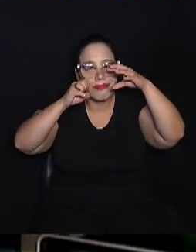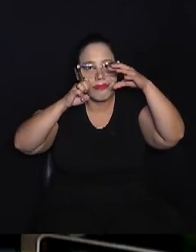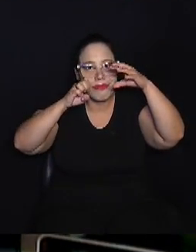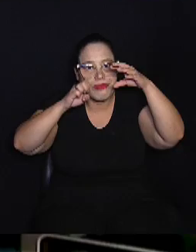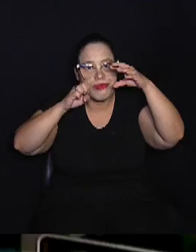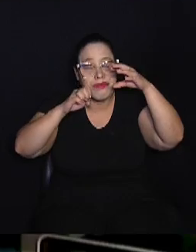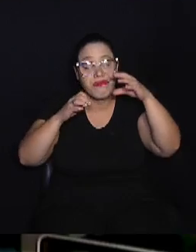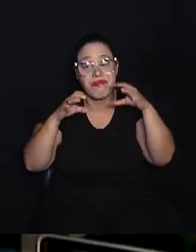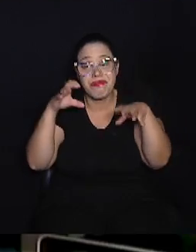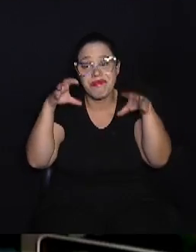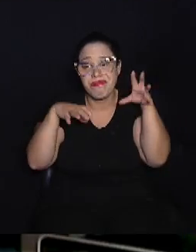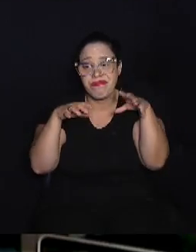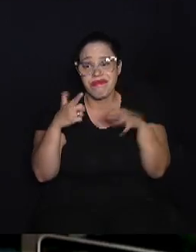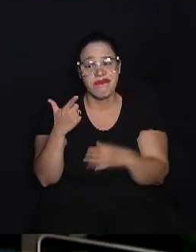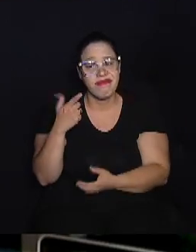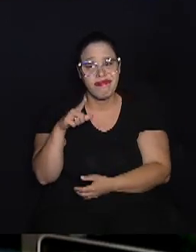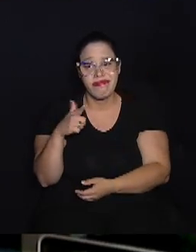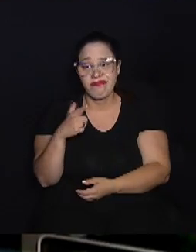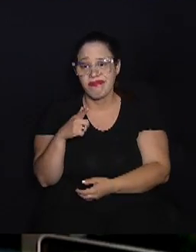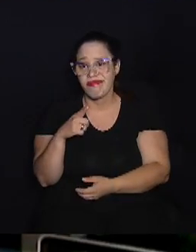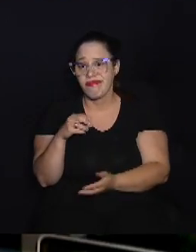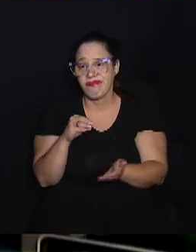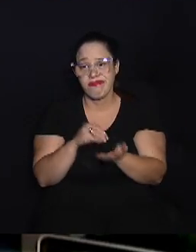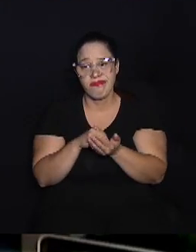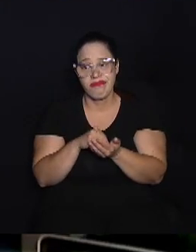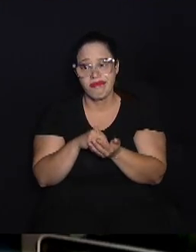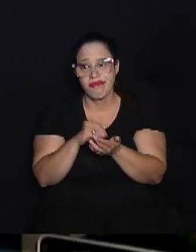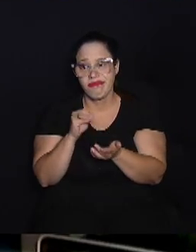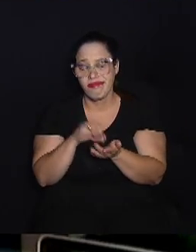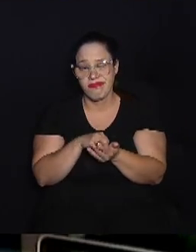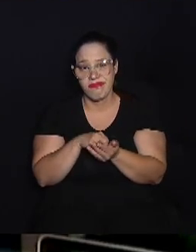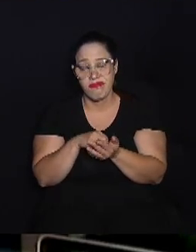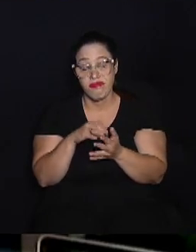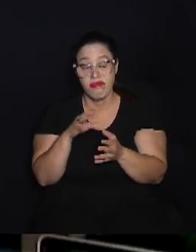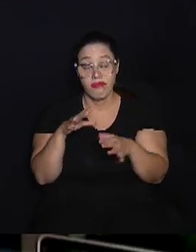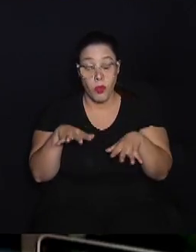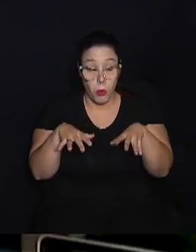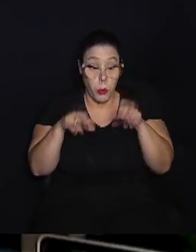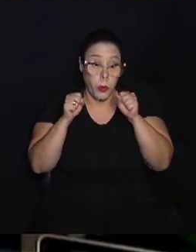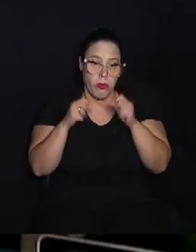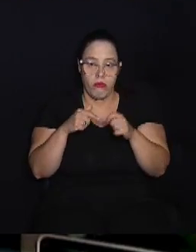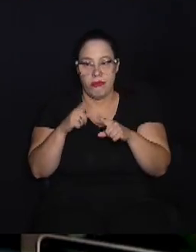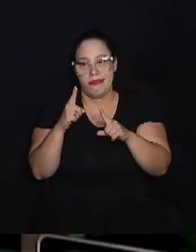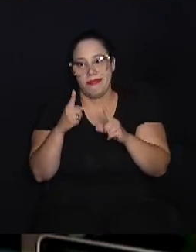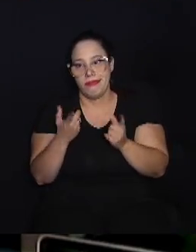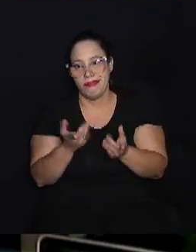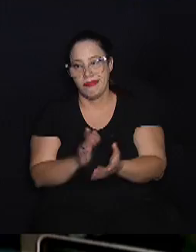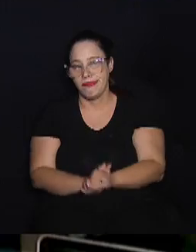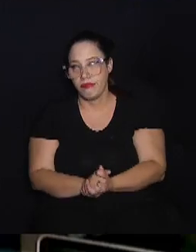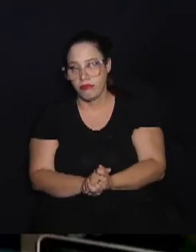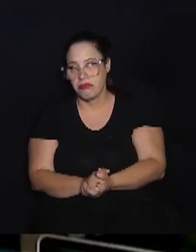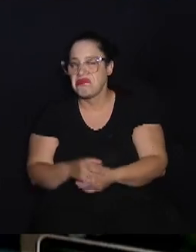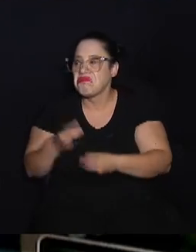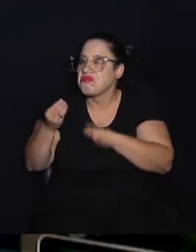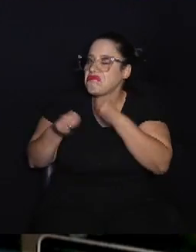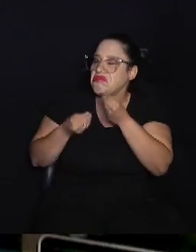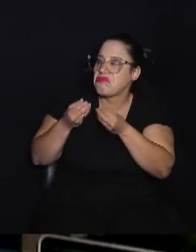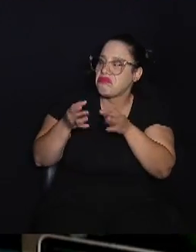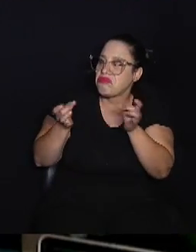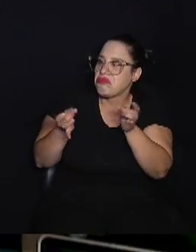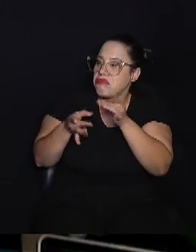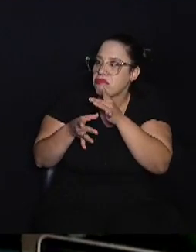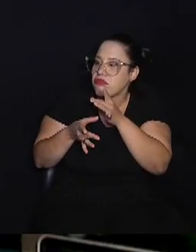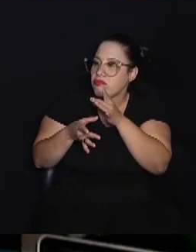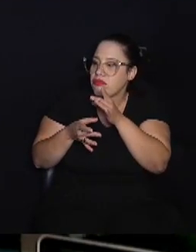e ausência de chuva. Então, é um ano excepcionalmente mais seco do que a média. Mais alguma coisa para a gente encerrar?